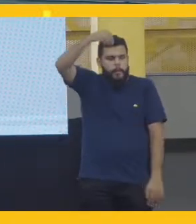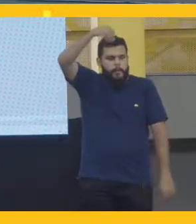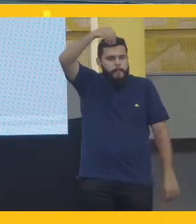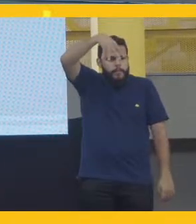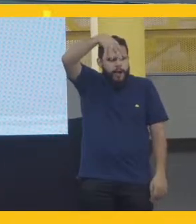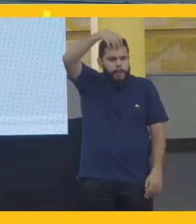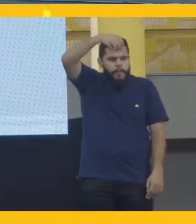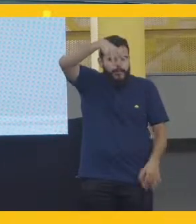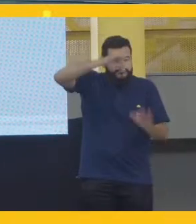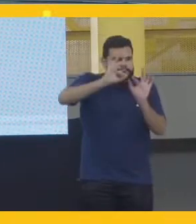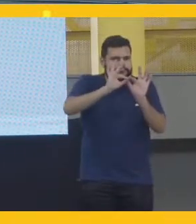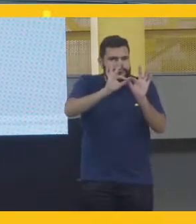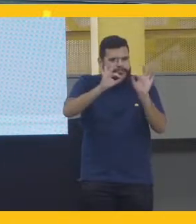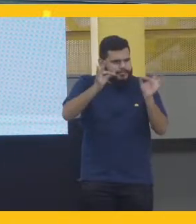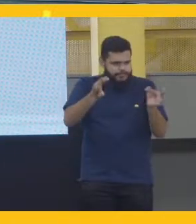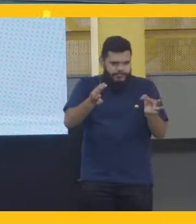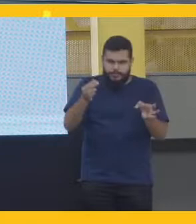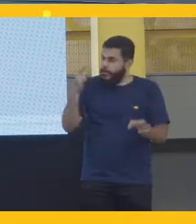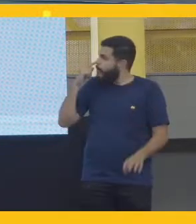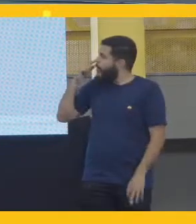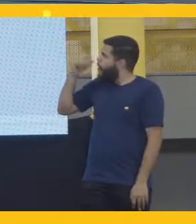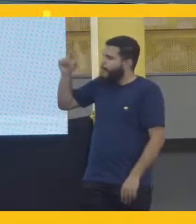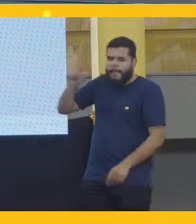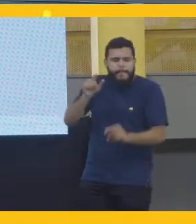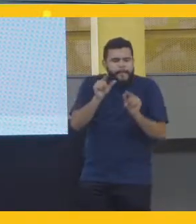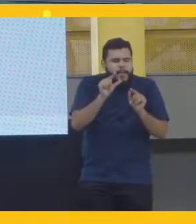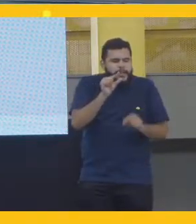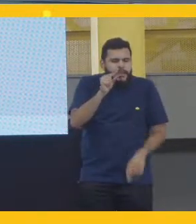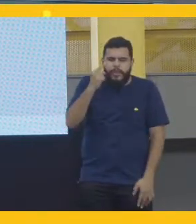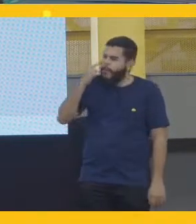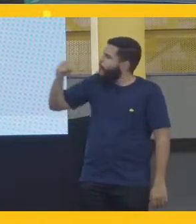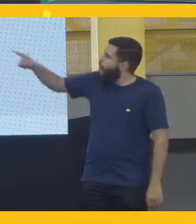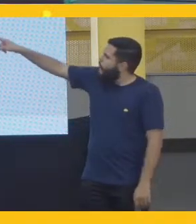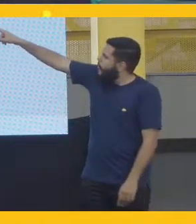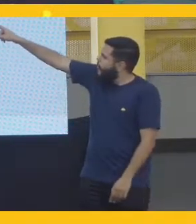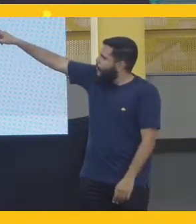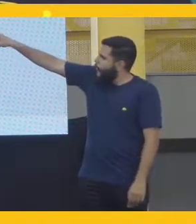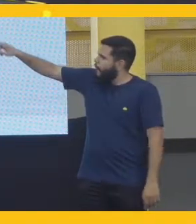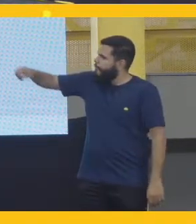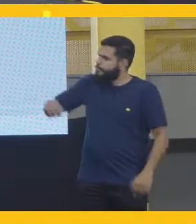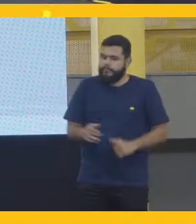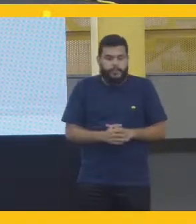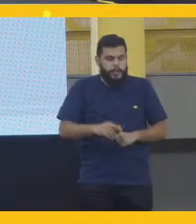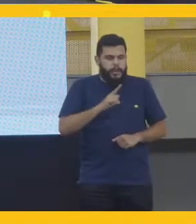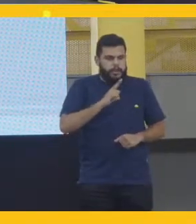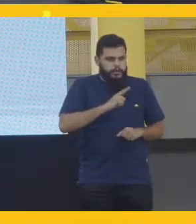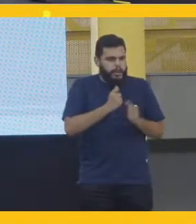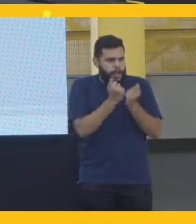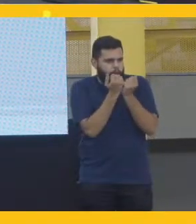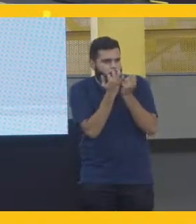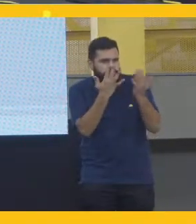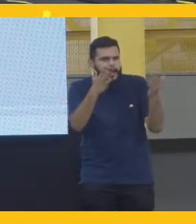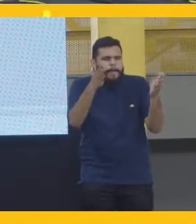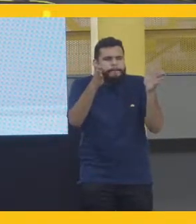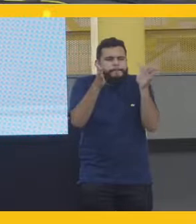forma. Forma de ponto, um pontinho, é pequenininho. Quando você tem uma fonte de luz muito